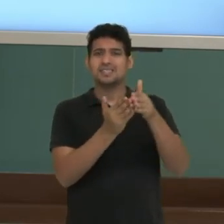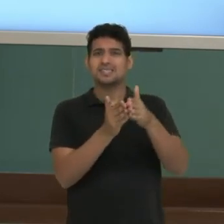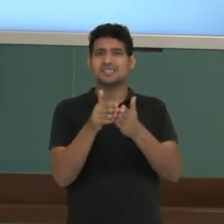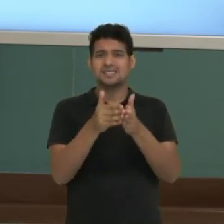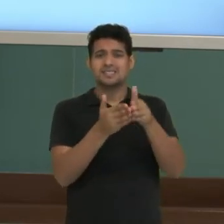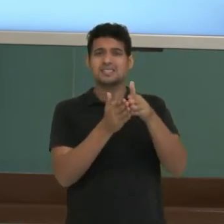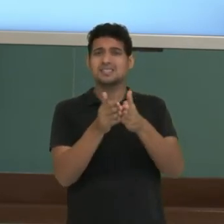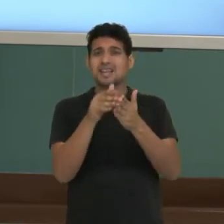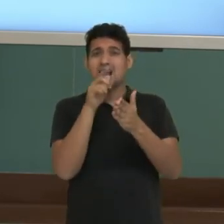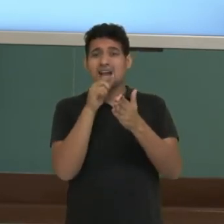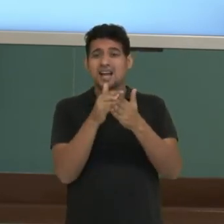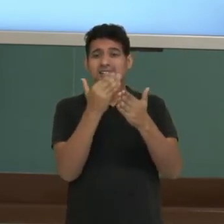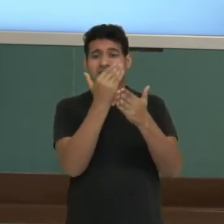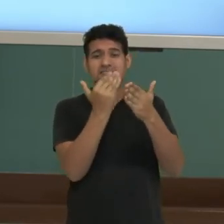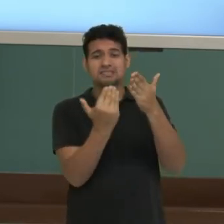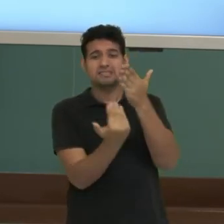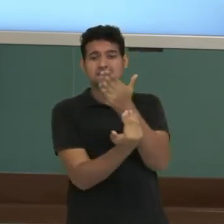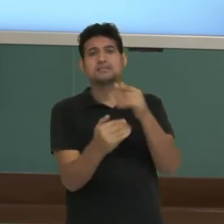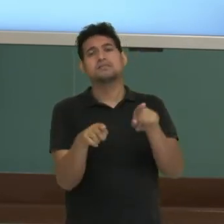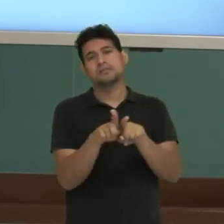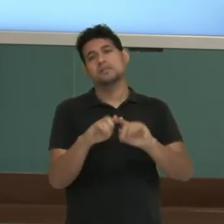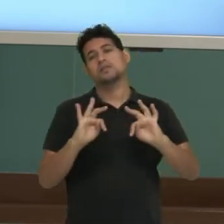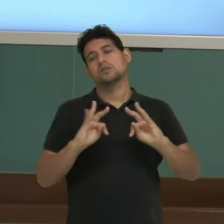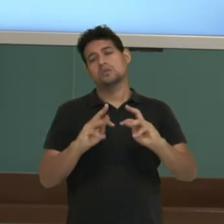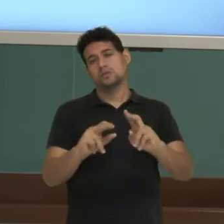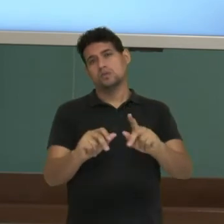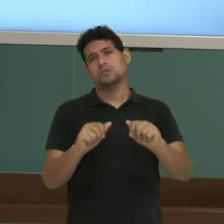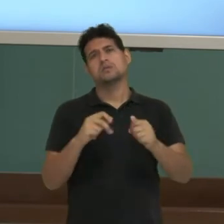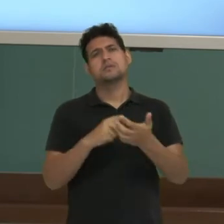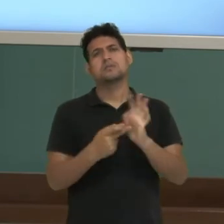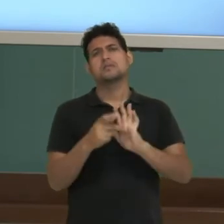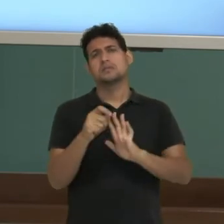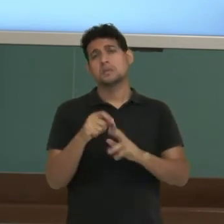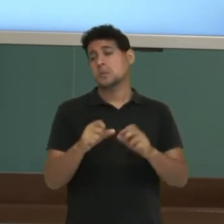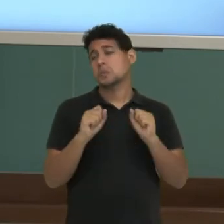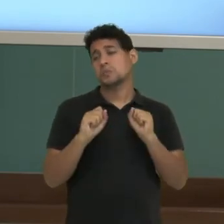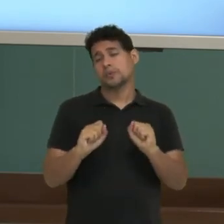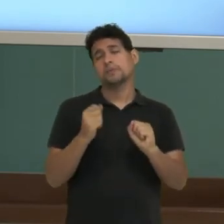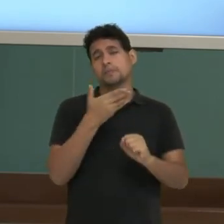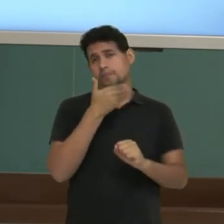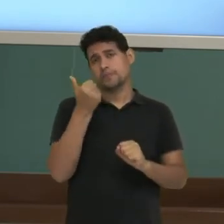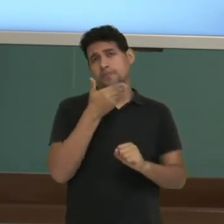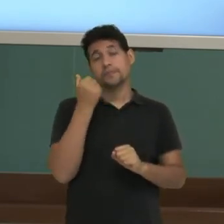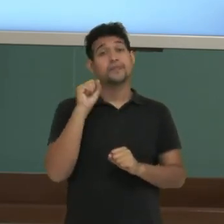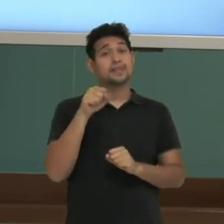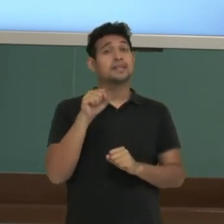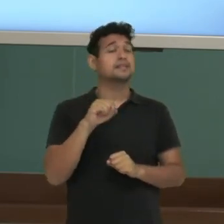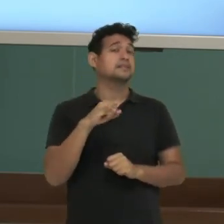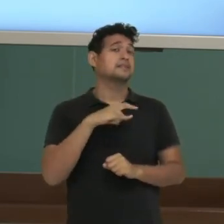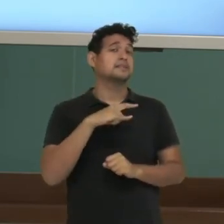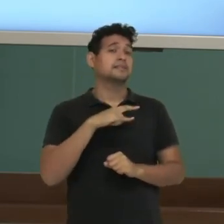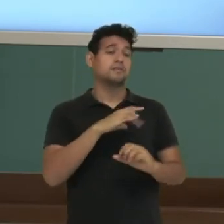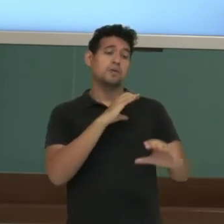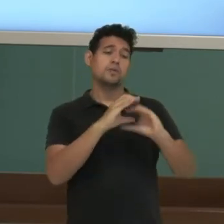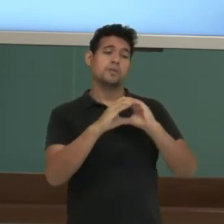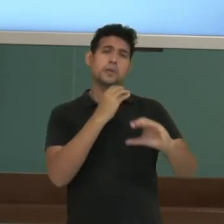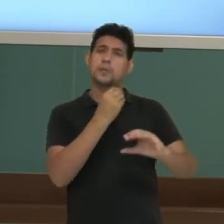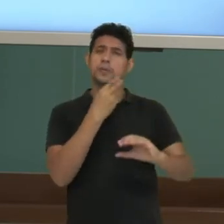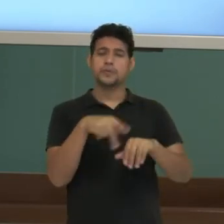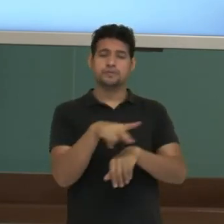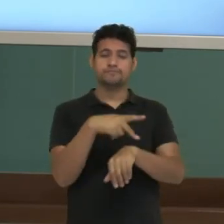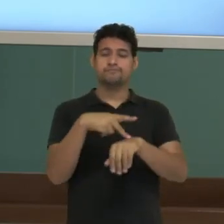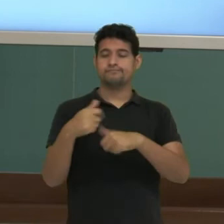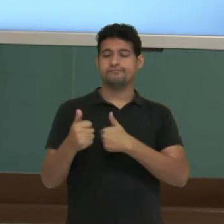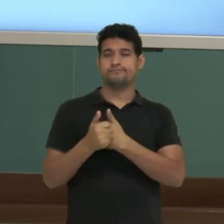meio da água gelada. Esta situação, logicamente, pode ser melhorada se tiver uma comunicação boa com seus